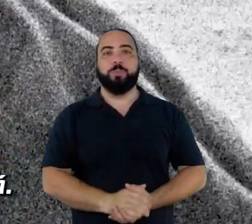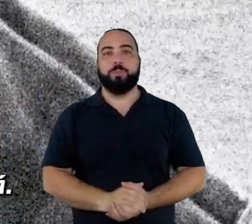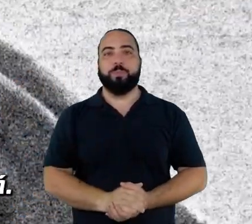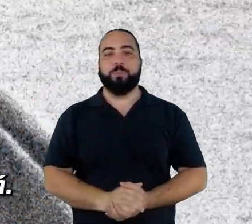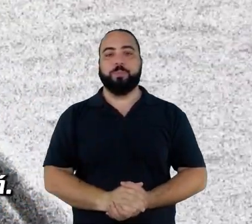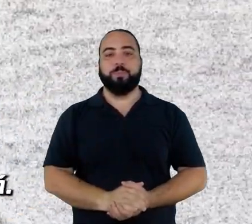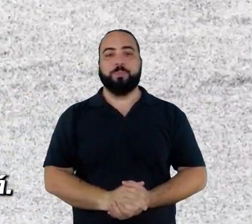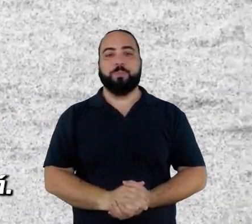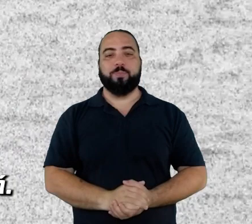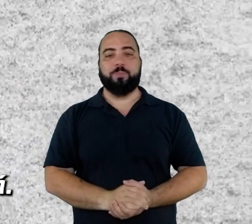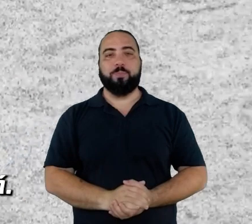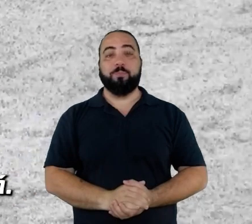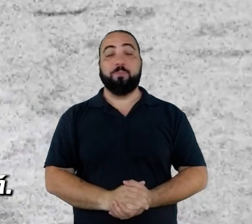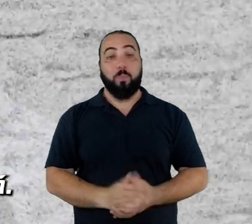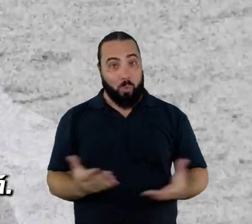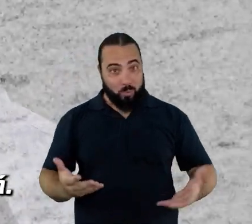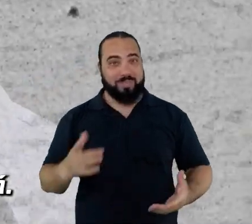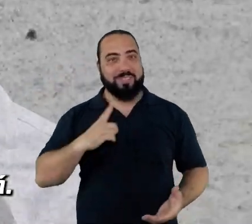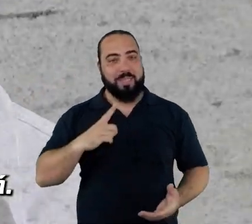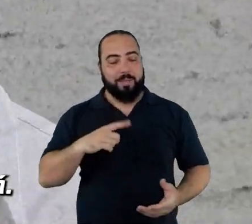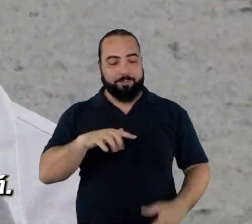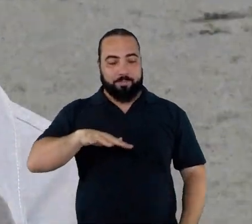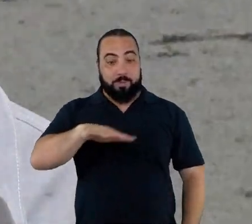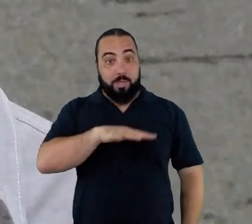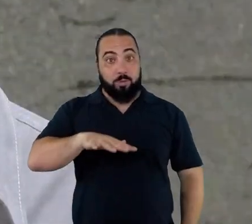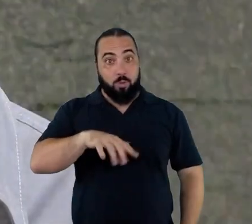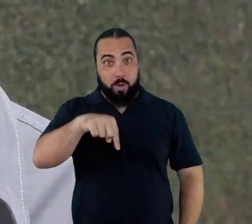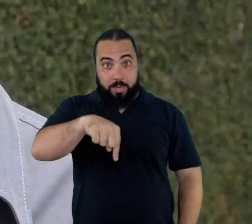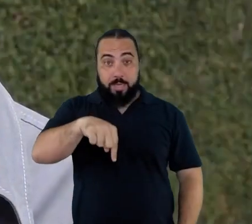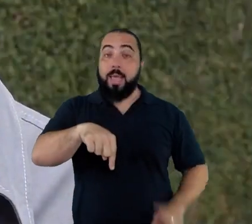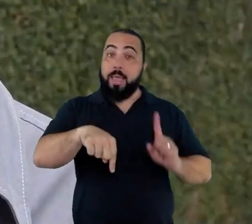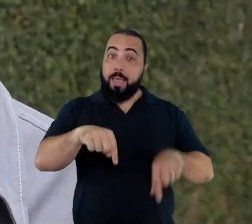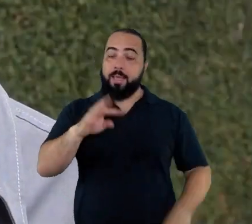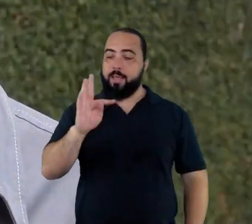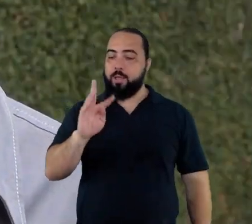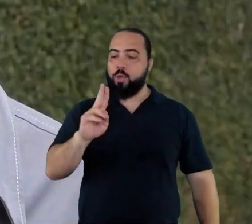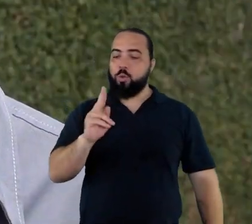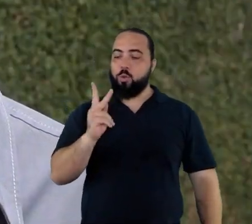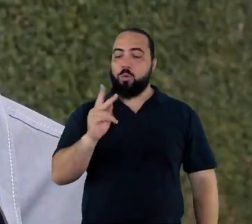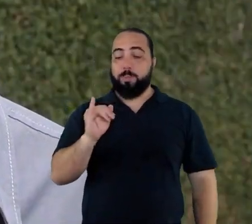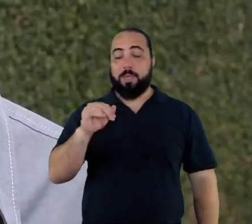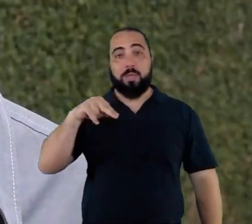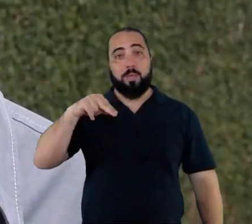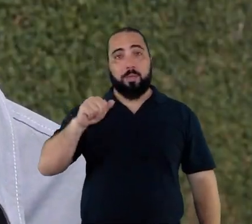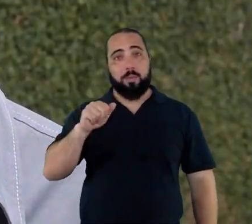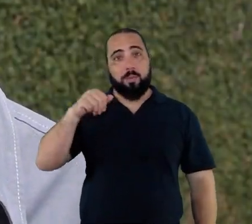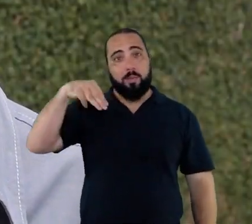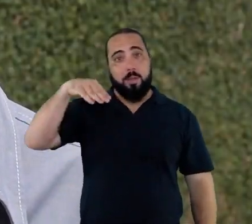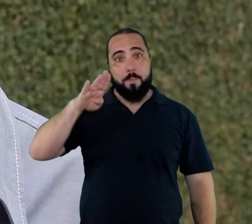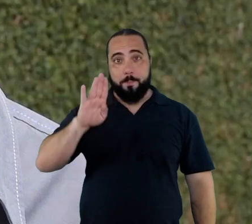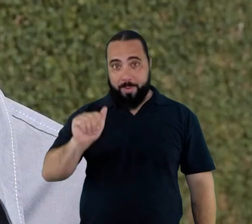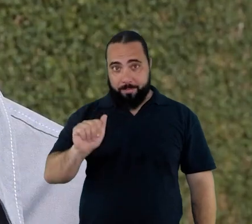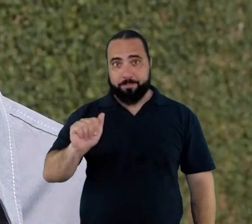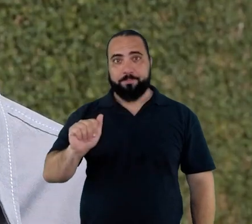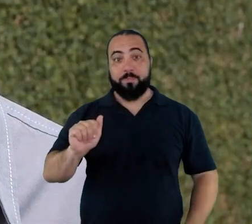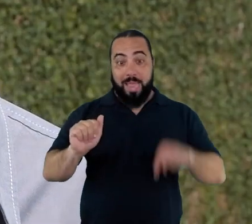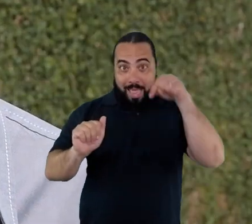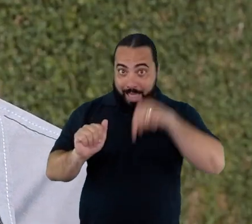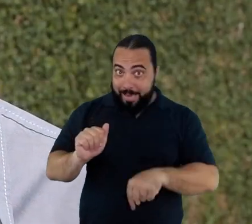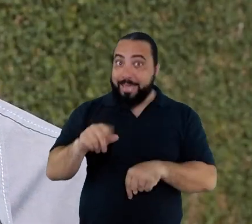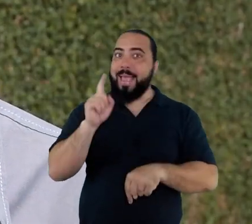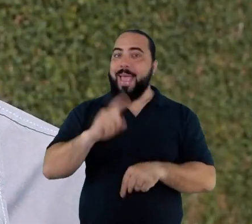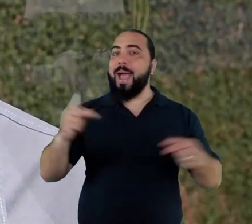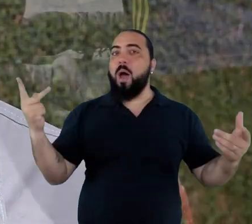Milton Guran. Estamos em território tupinambá. Aqui, nesse território, é que se deu a